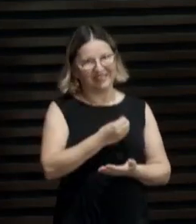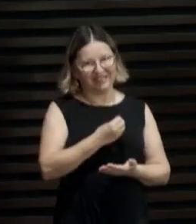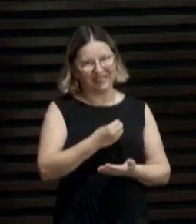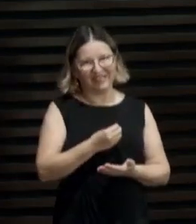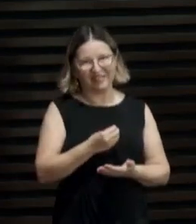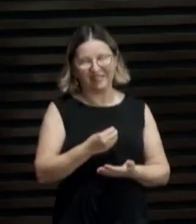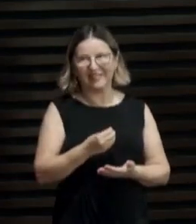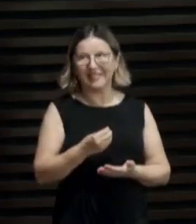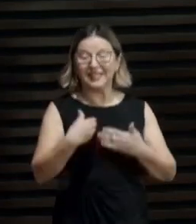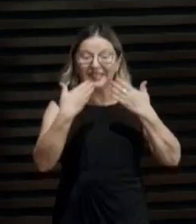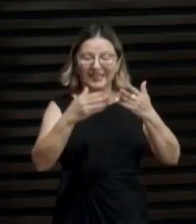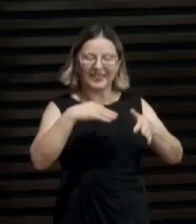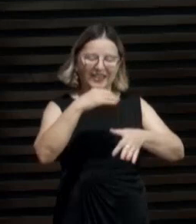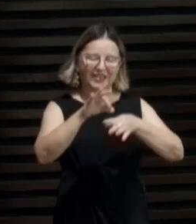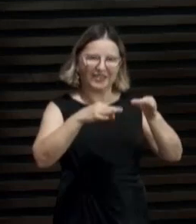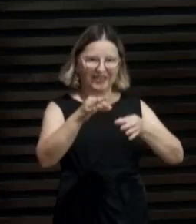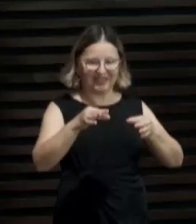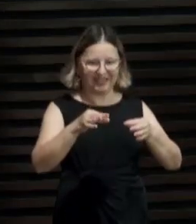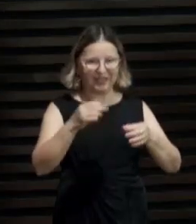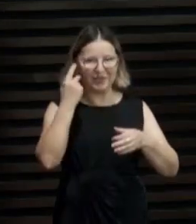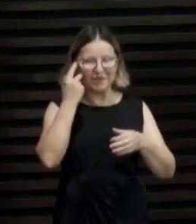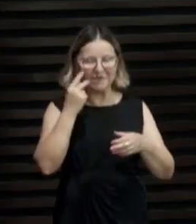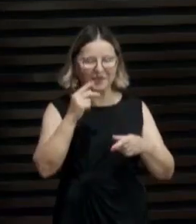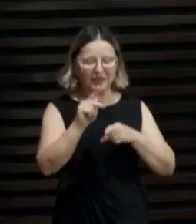torna galardoador dos que o buscam.